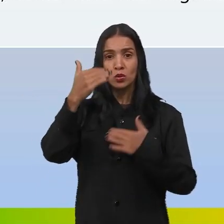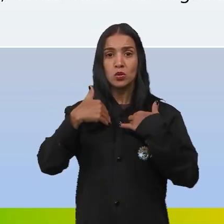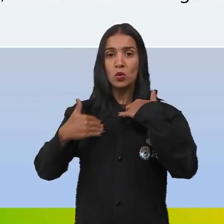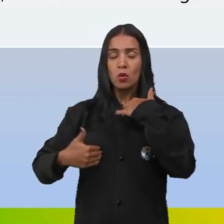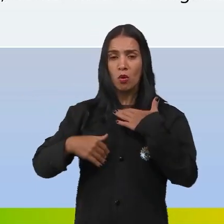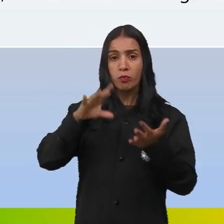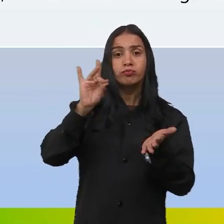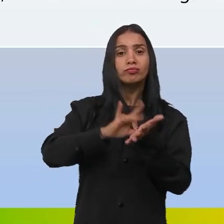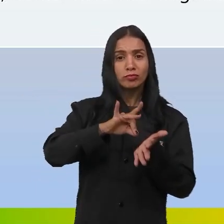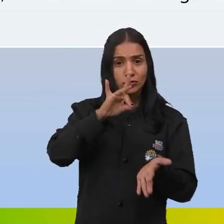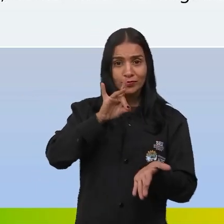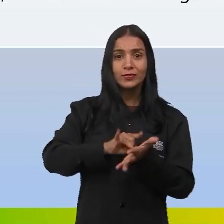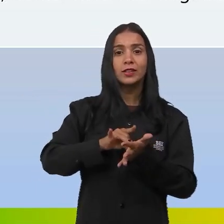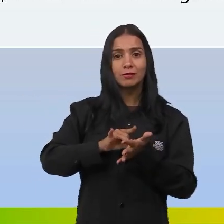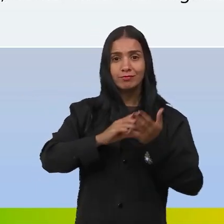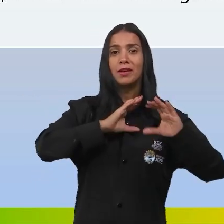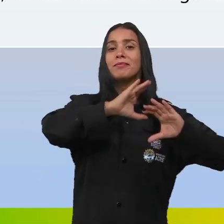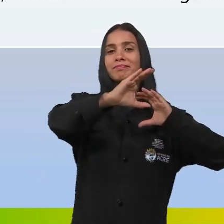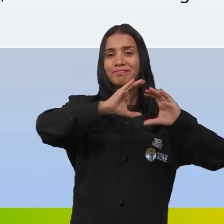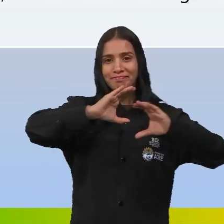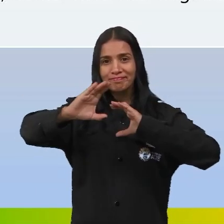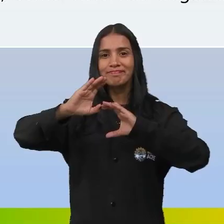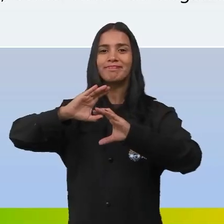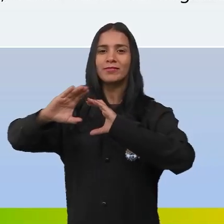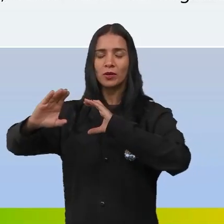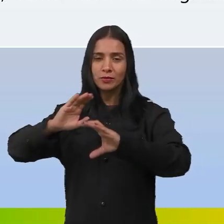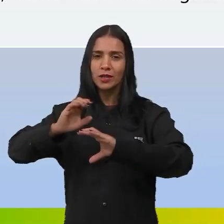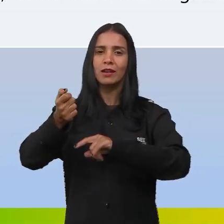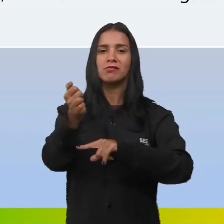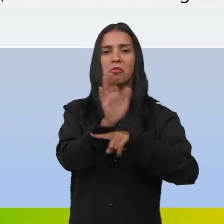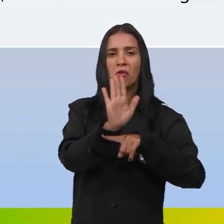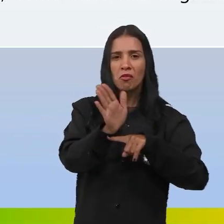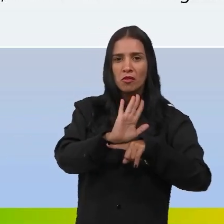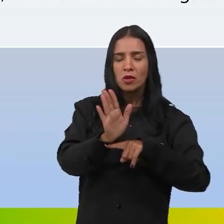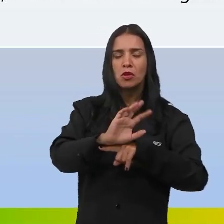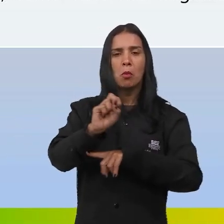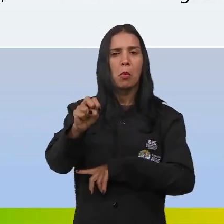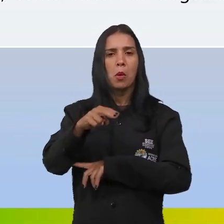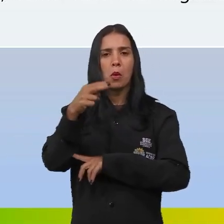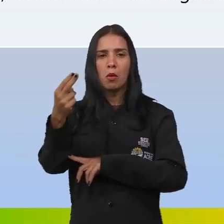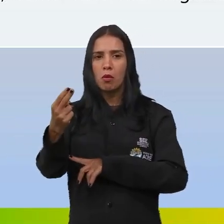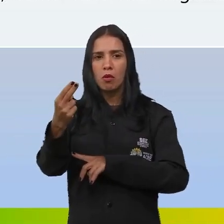expressão, como comunicação. Em seus filmes, as suas produções